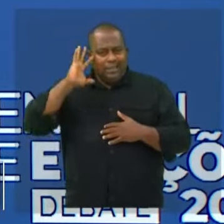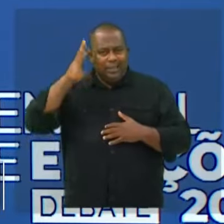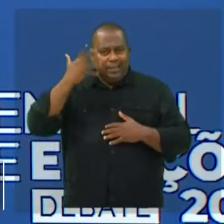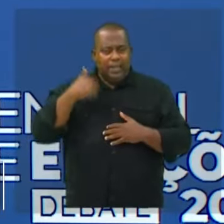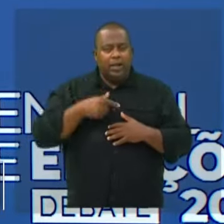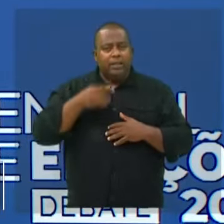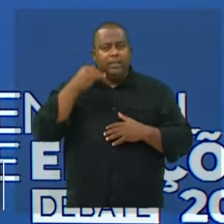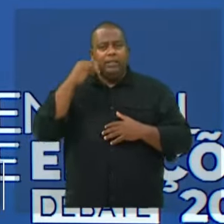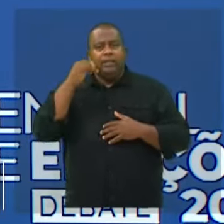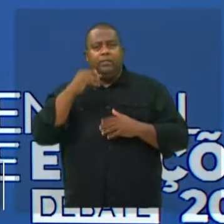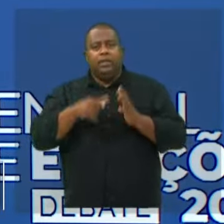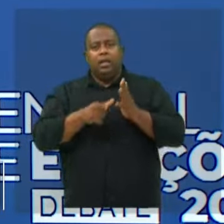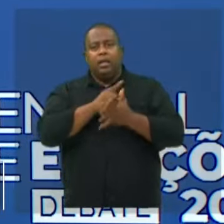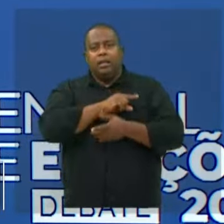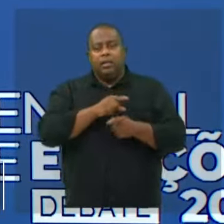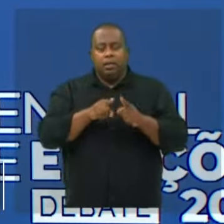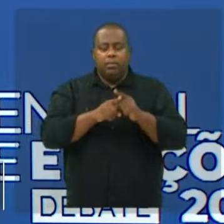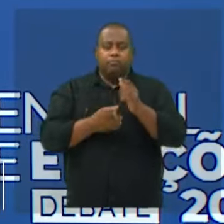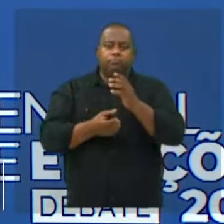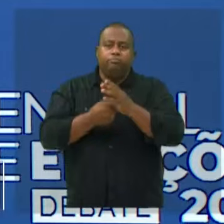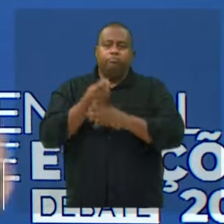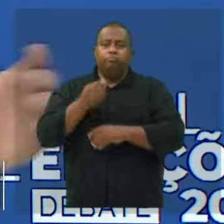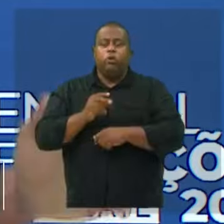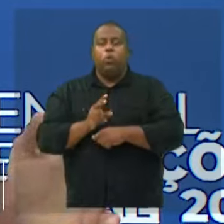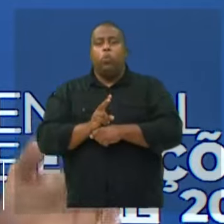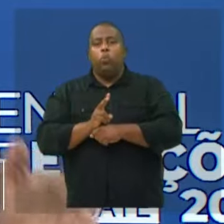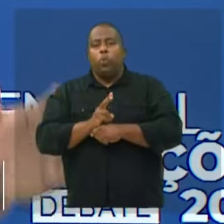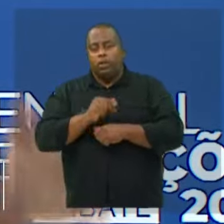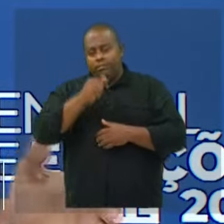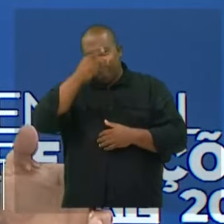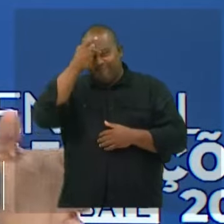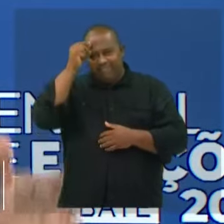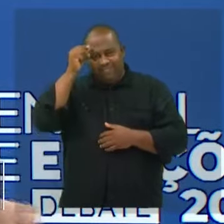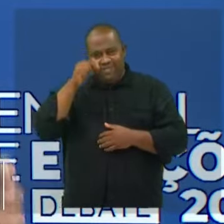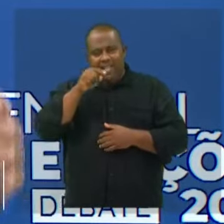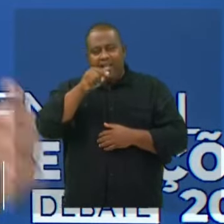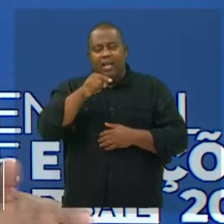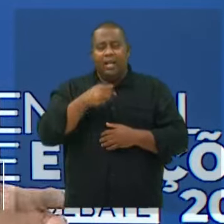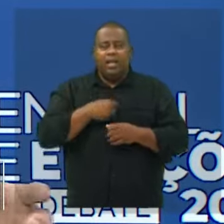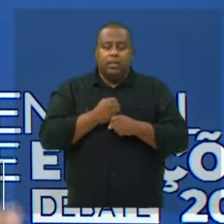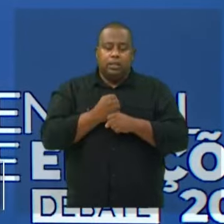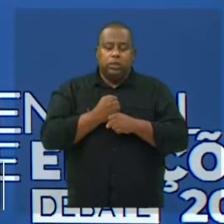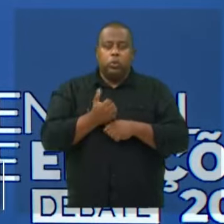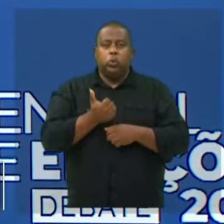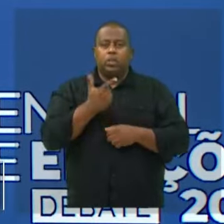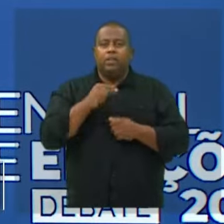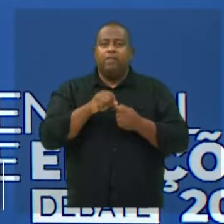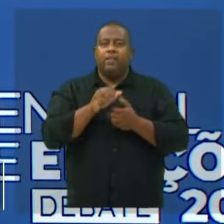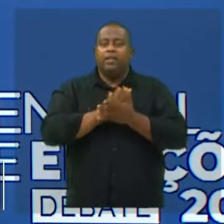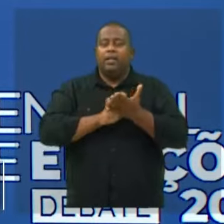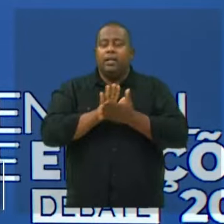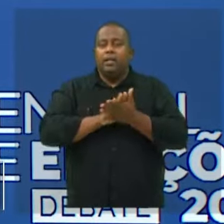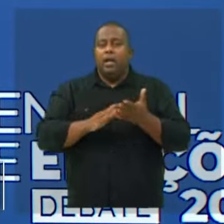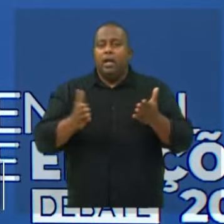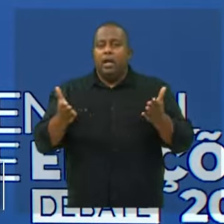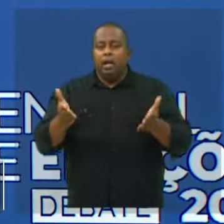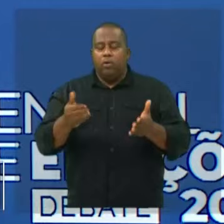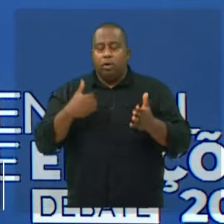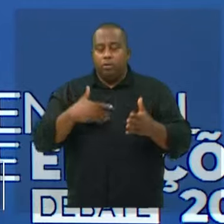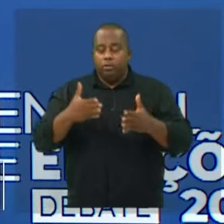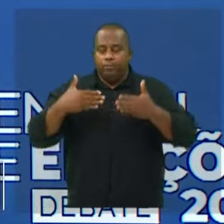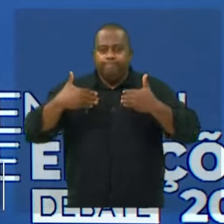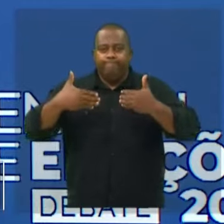a instituição da nossa guarda municipal meu adversário teve a oportunidade 12 anos e não fez agora tá na hora de a gente olhar pra